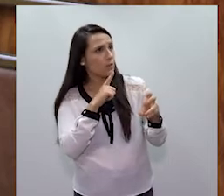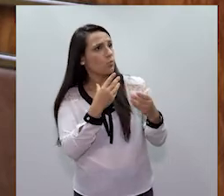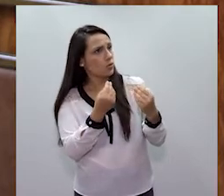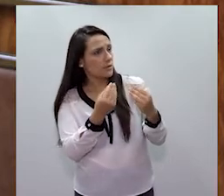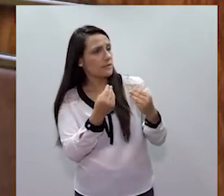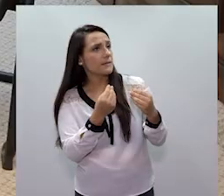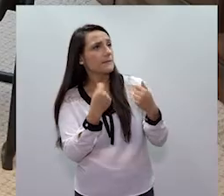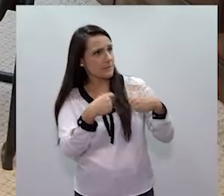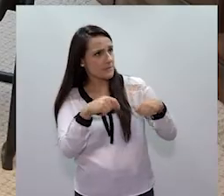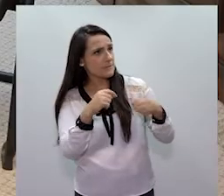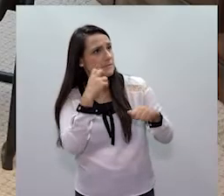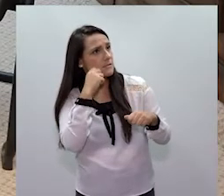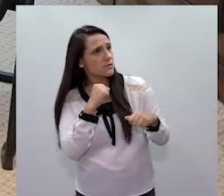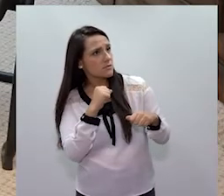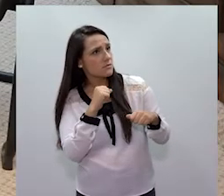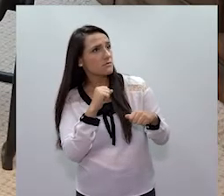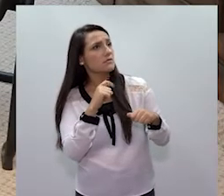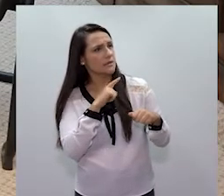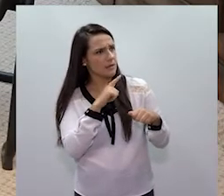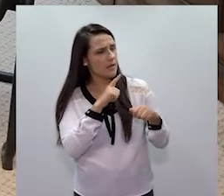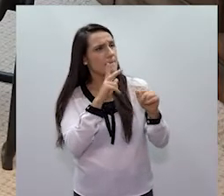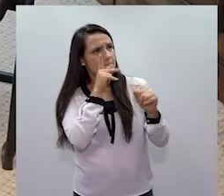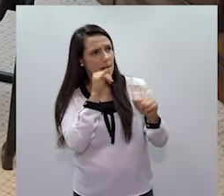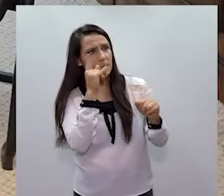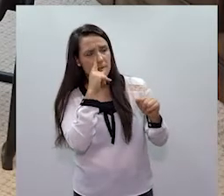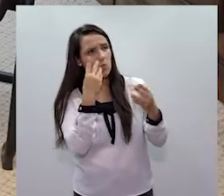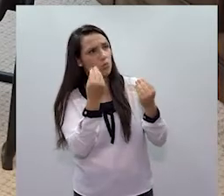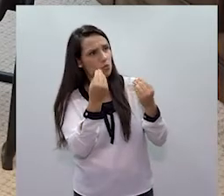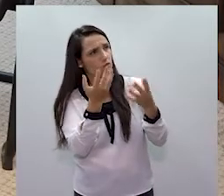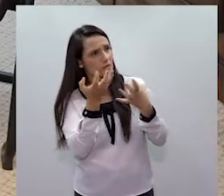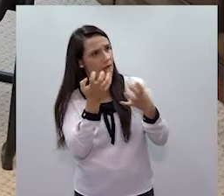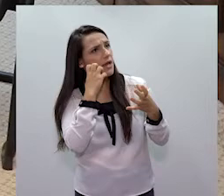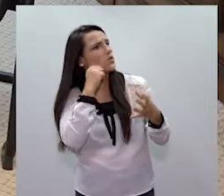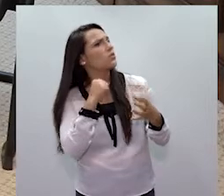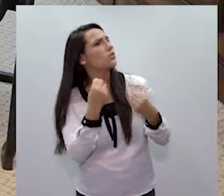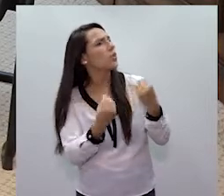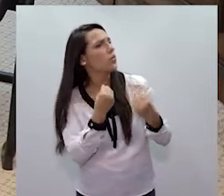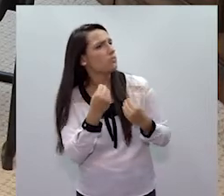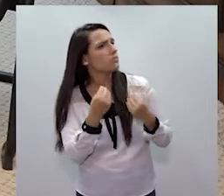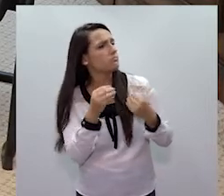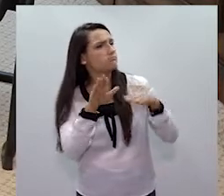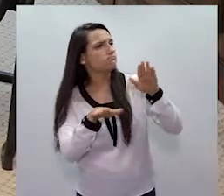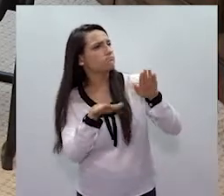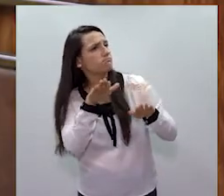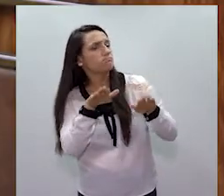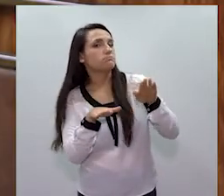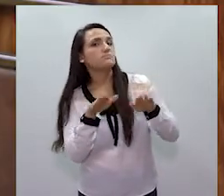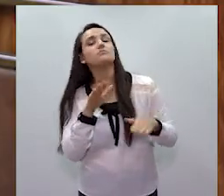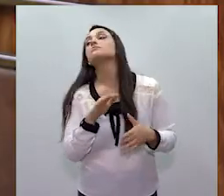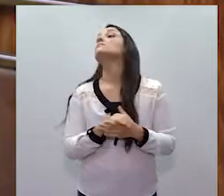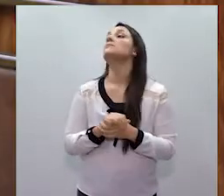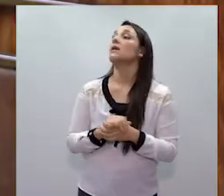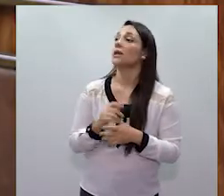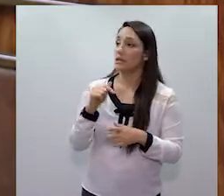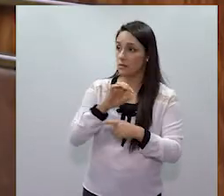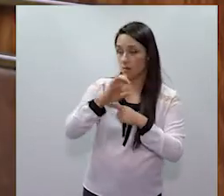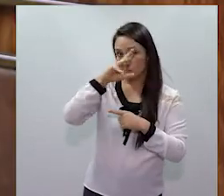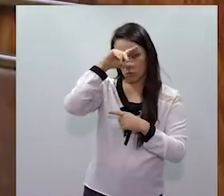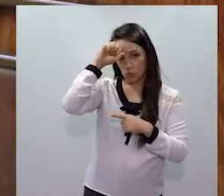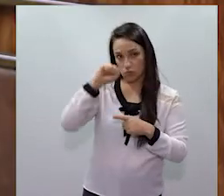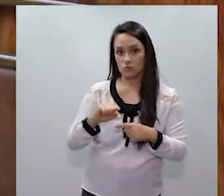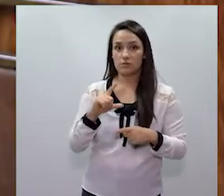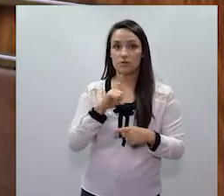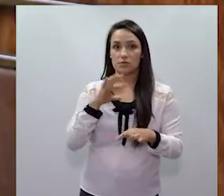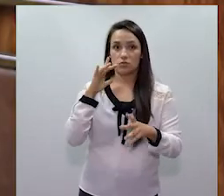para adoção e pretendentes na fila de espera para adotar? Como que está isso? Em Mato Grosso do Sul, nós temos